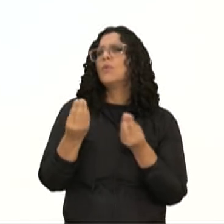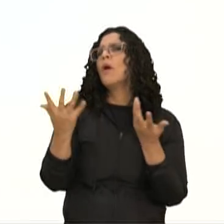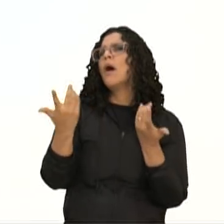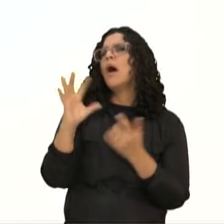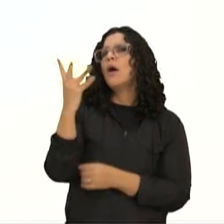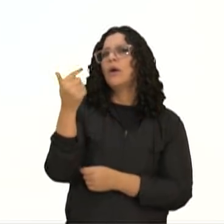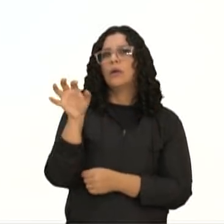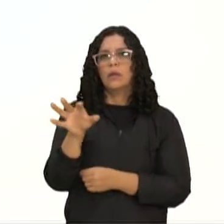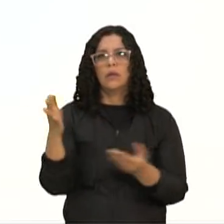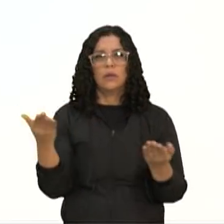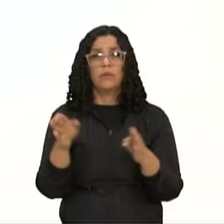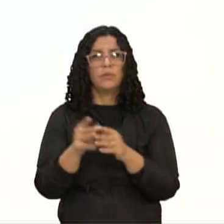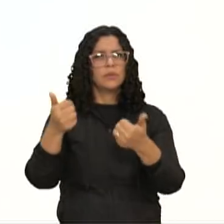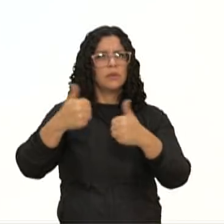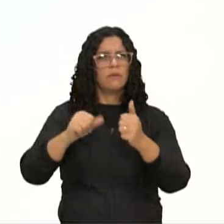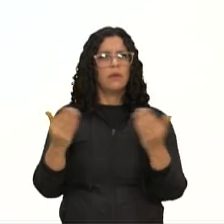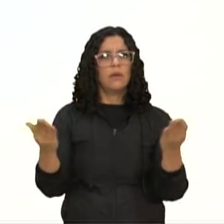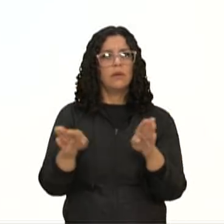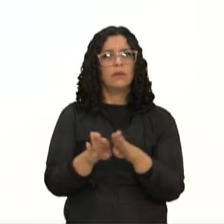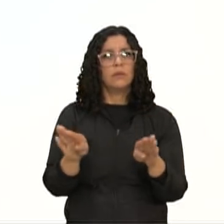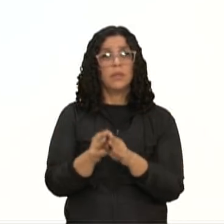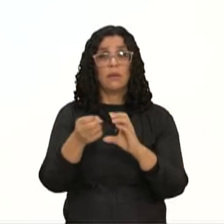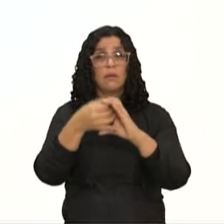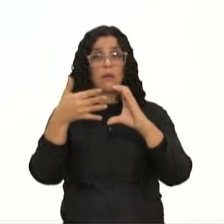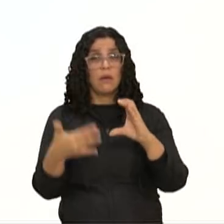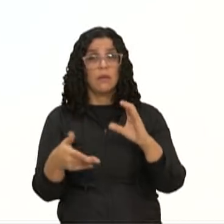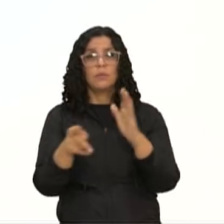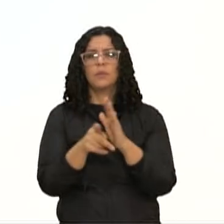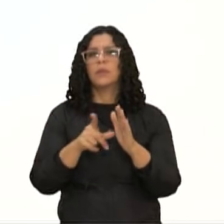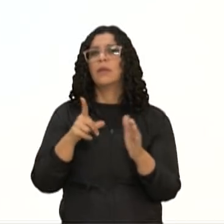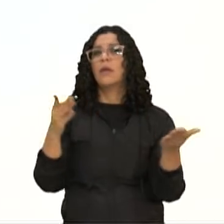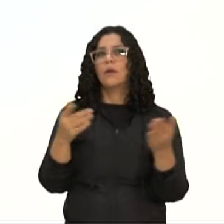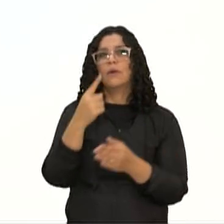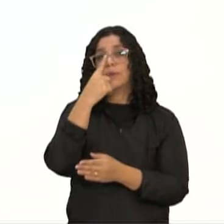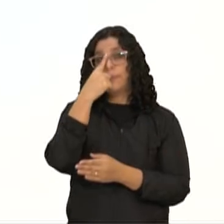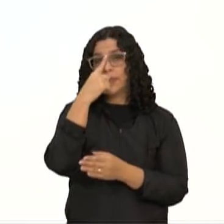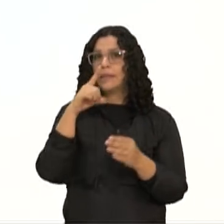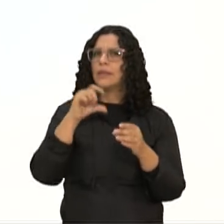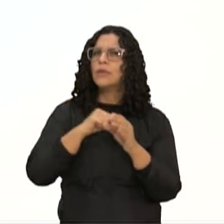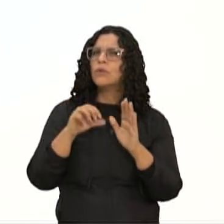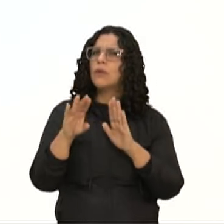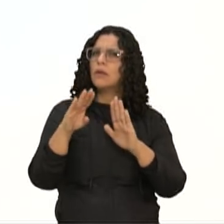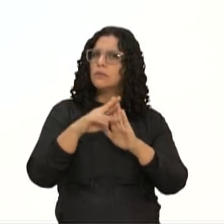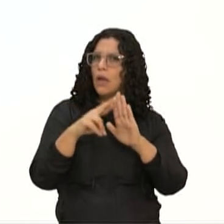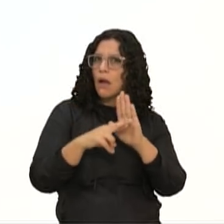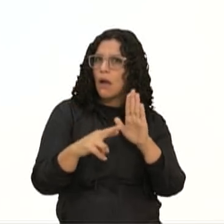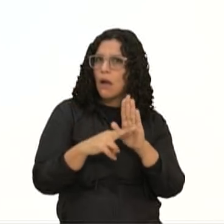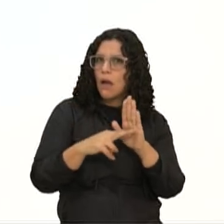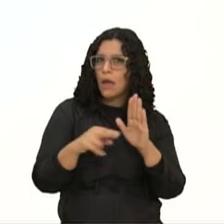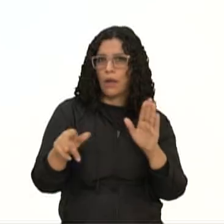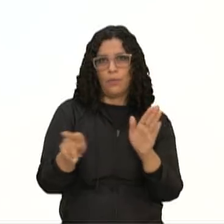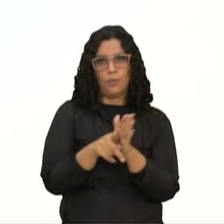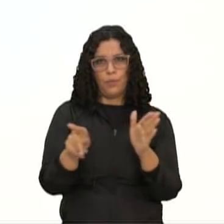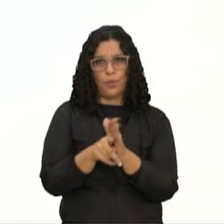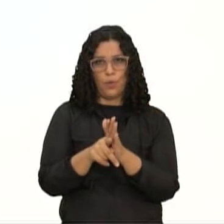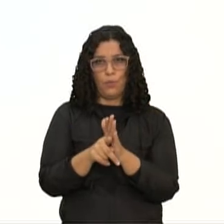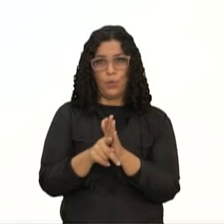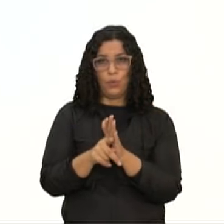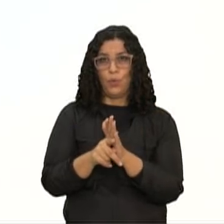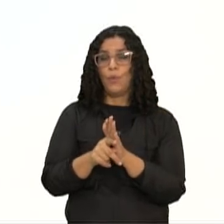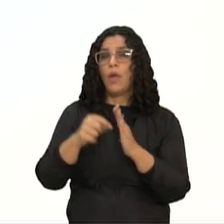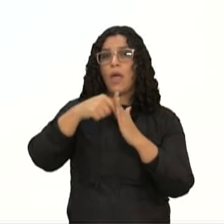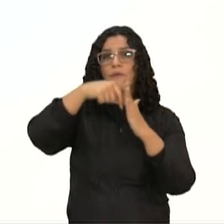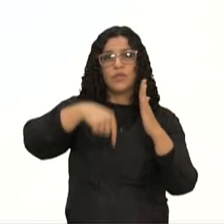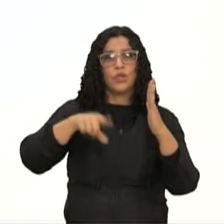ocorrer? Vamos analisar ali, ó, essas caracterizações que temos ali dentro dessa estrutura do meio menos refringente pelo meio